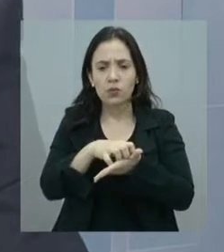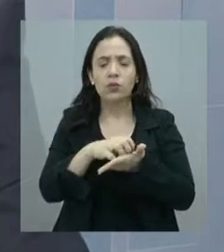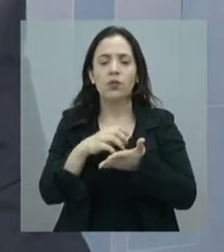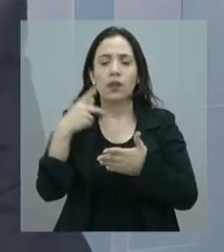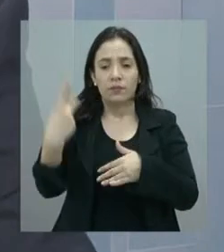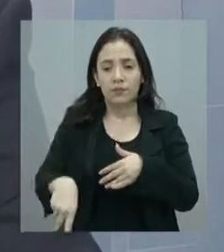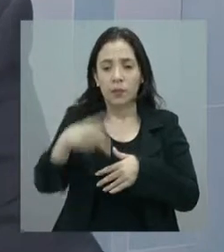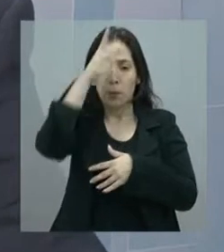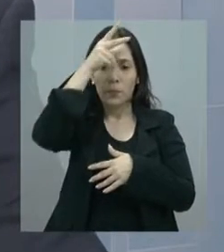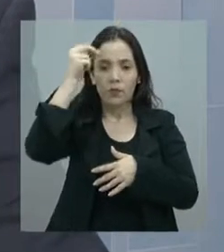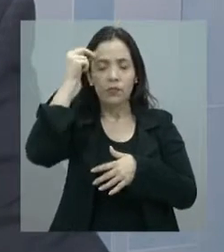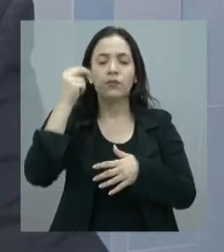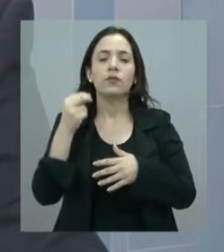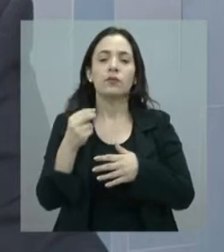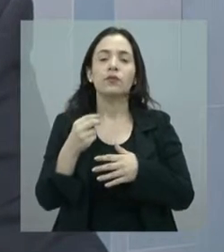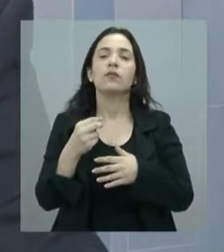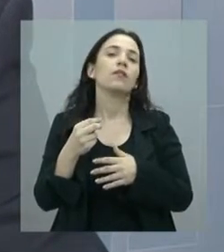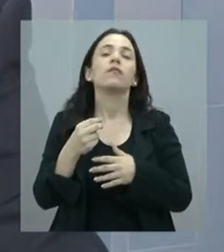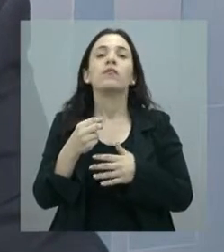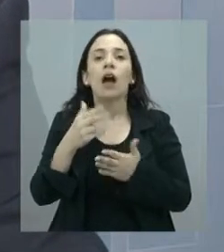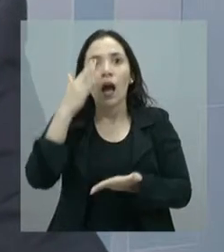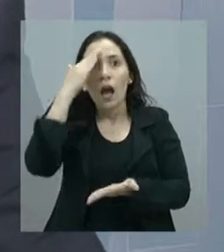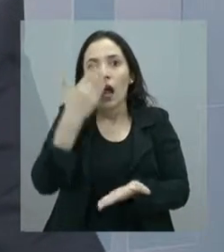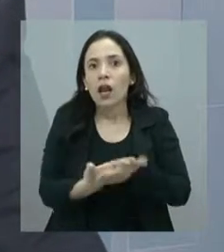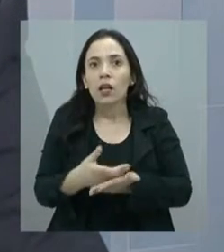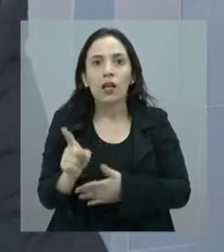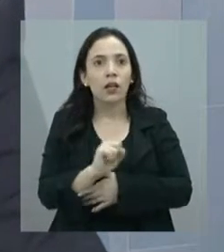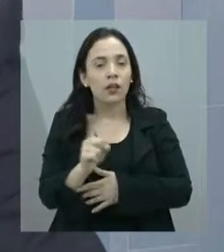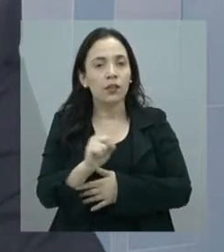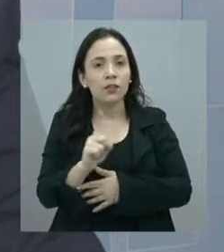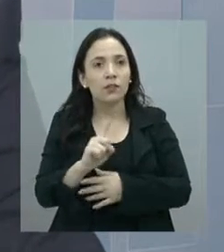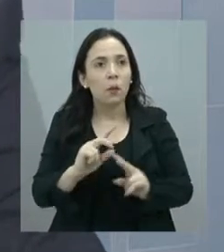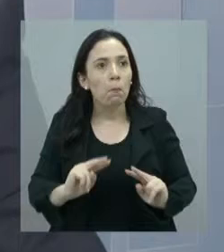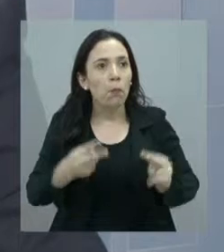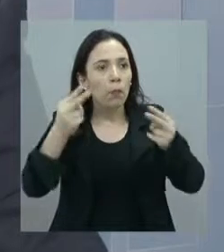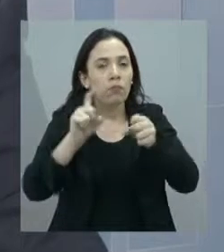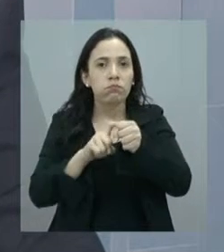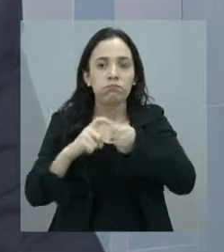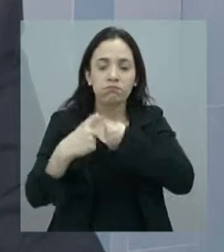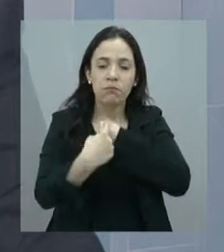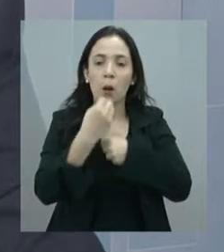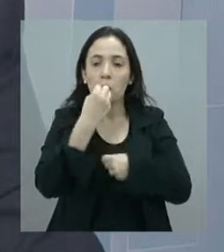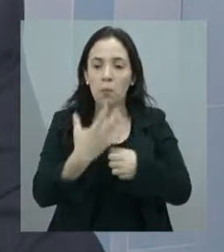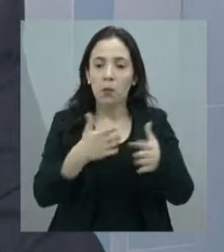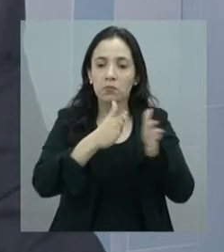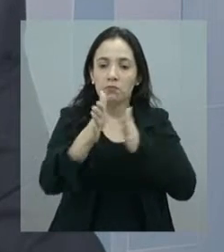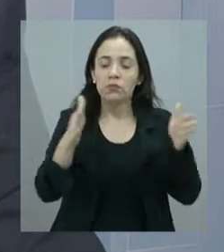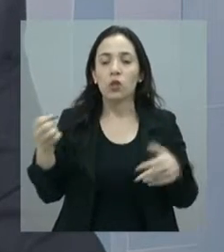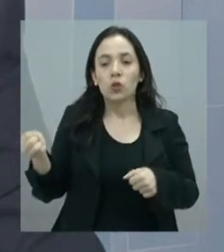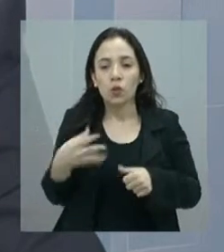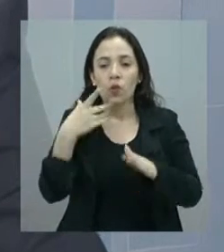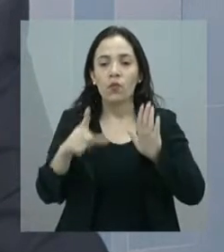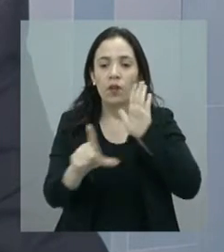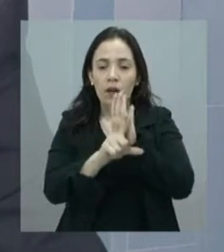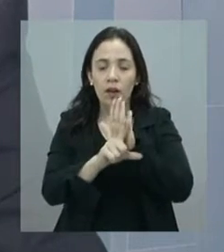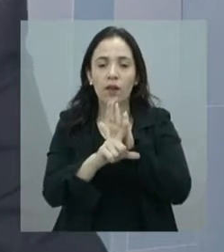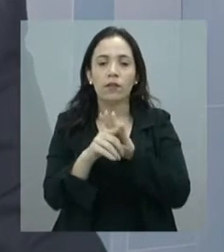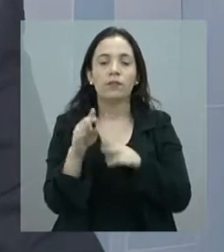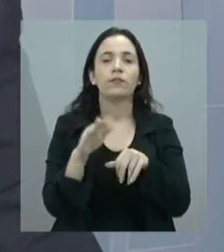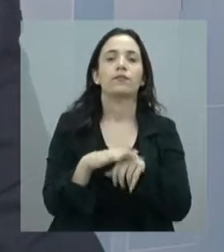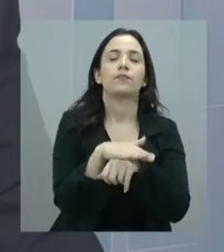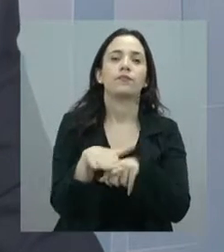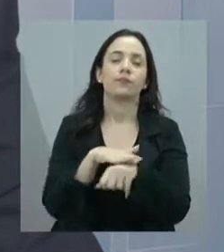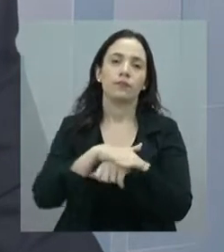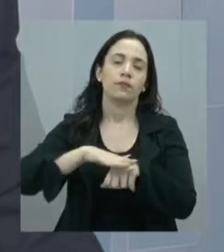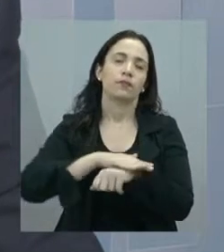eles acreditaram tanto que saiu de 30 para 93. Está equilibrado, triplicou. Passamos uma nova lei, convencemos